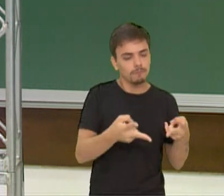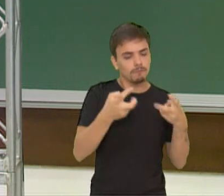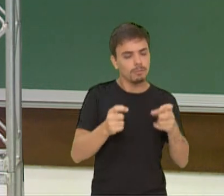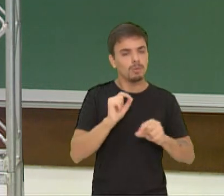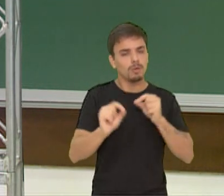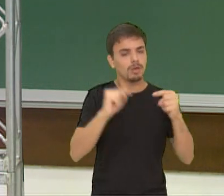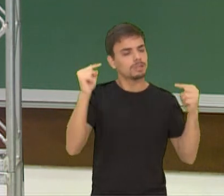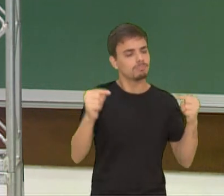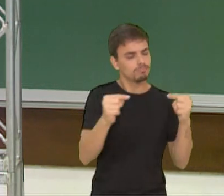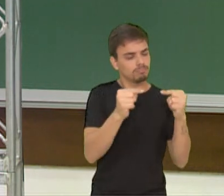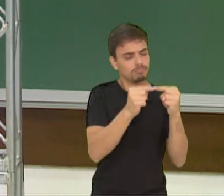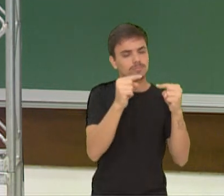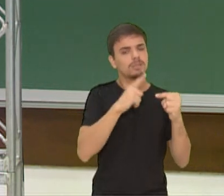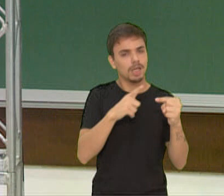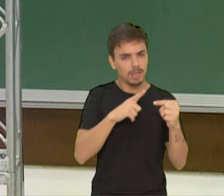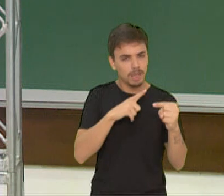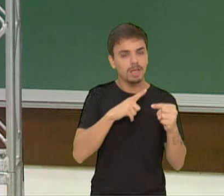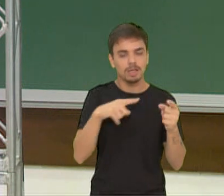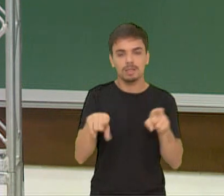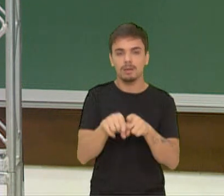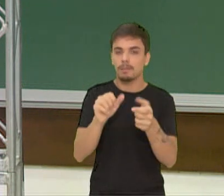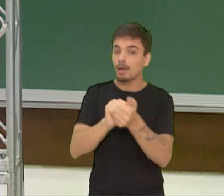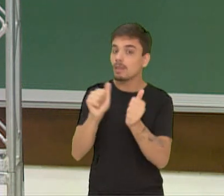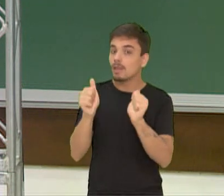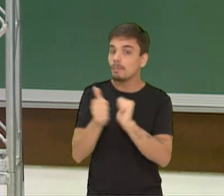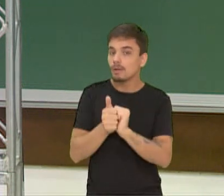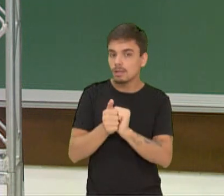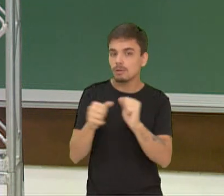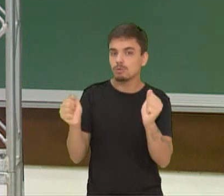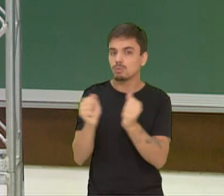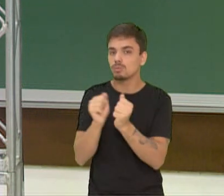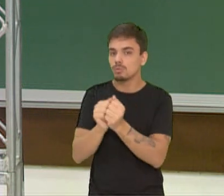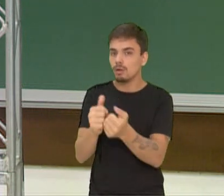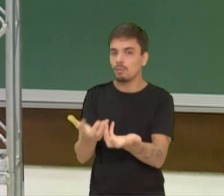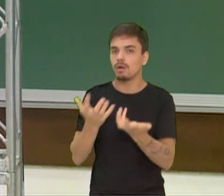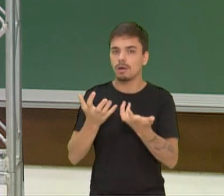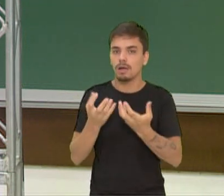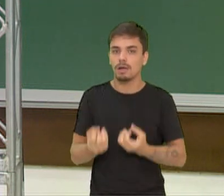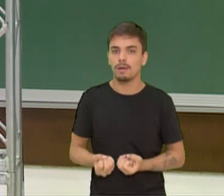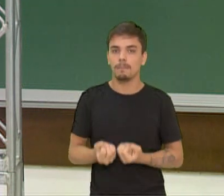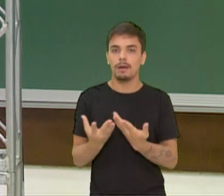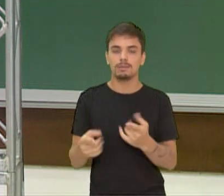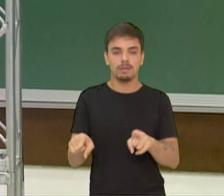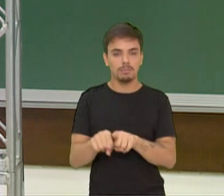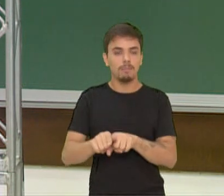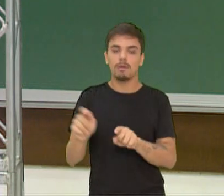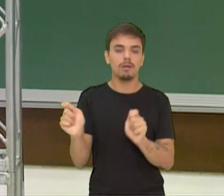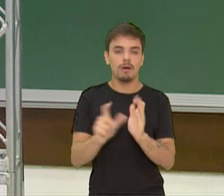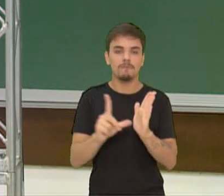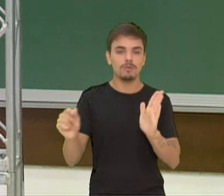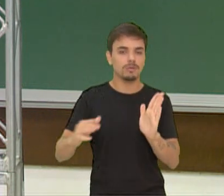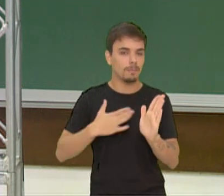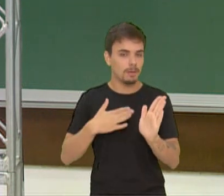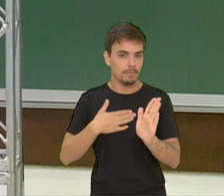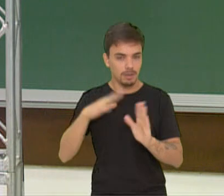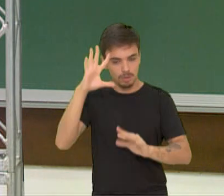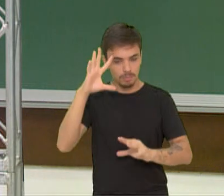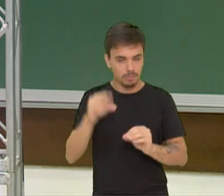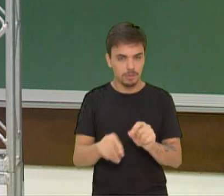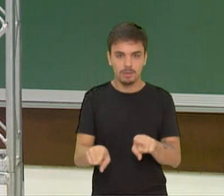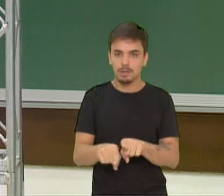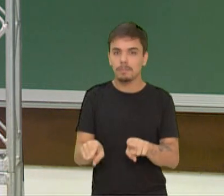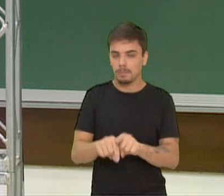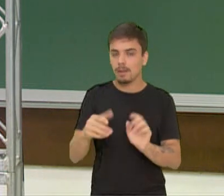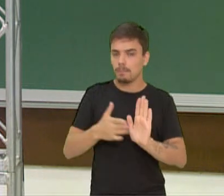aquele conectivozinho que adapta com aquilo que eu quero passar, né, para não fugir ali da minha interpretação e da